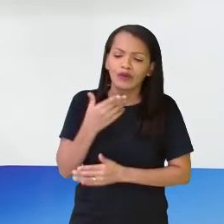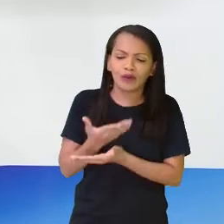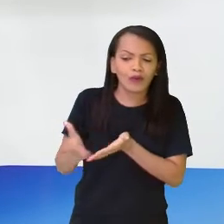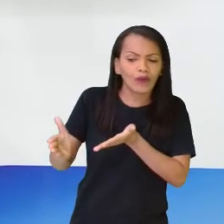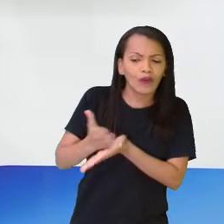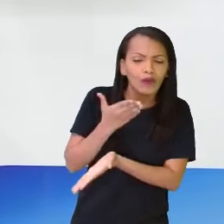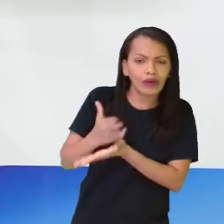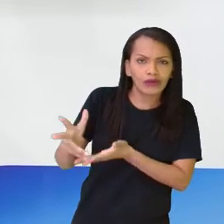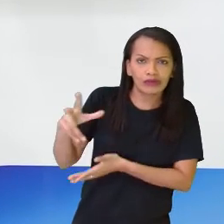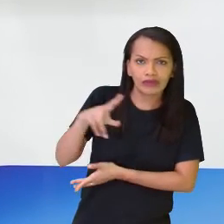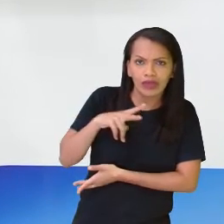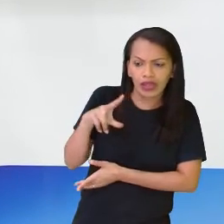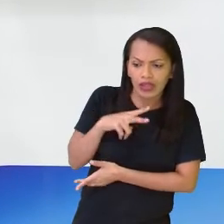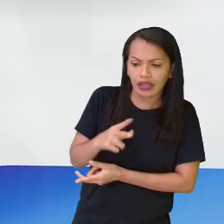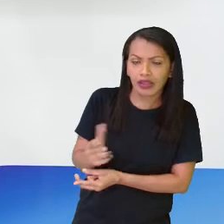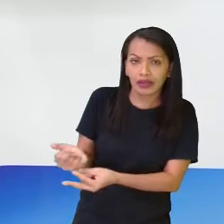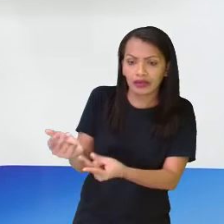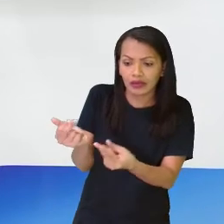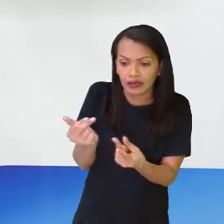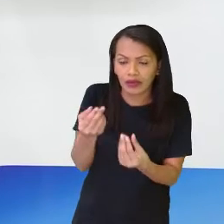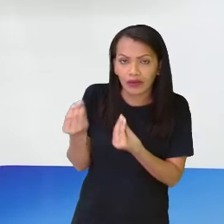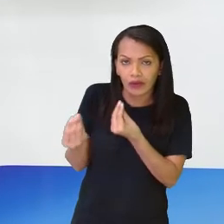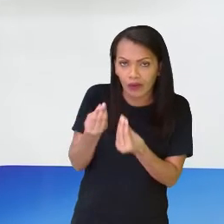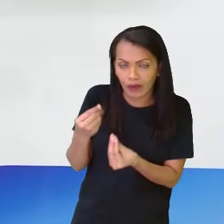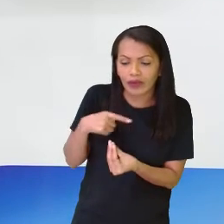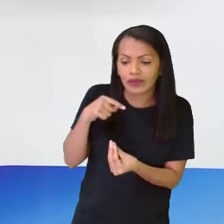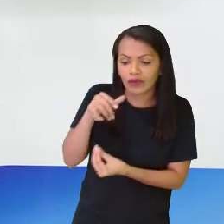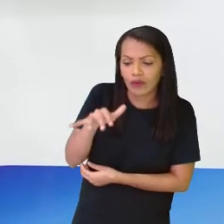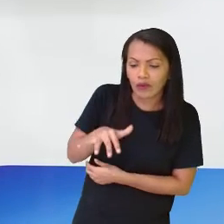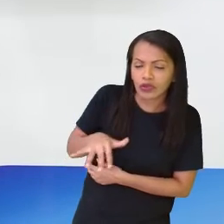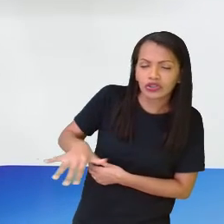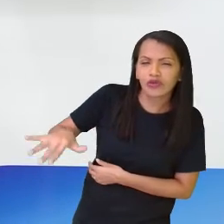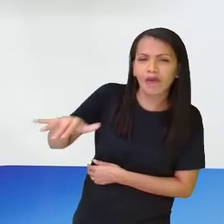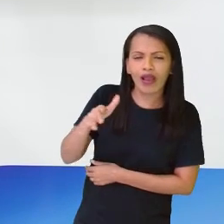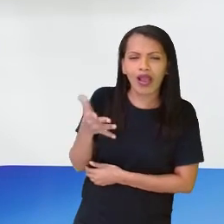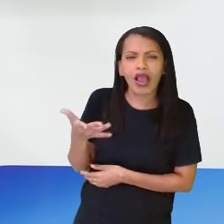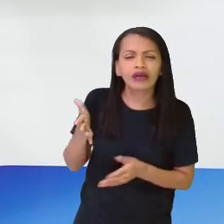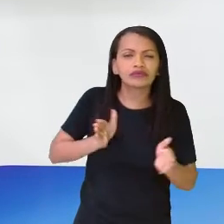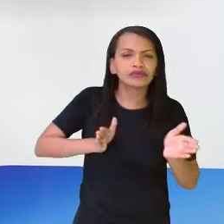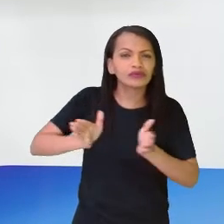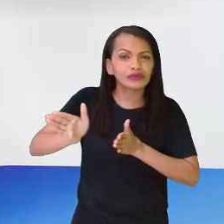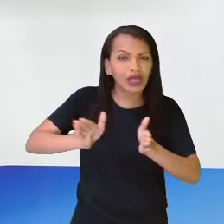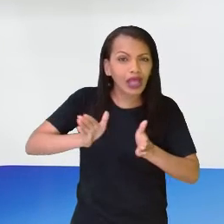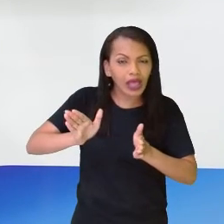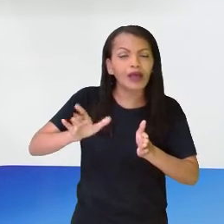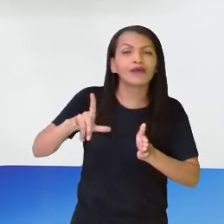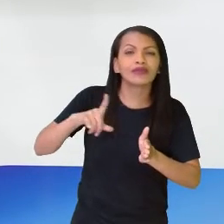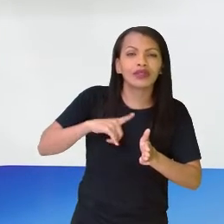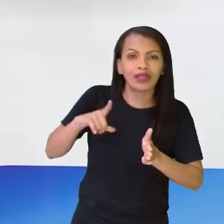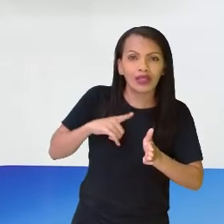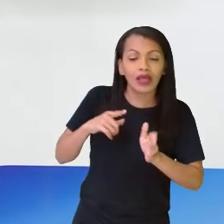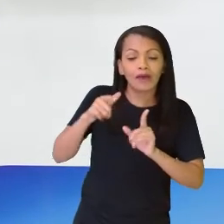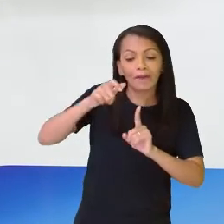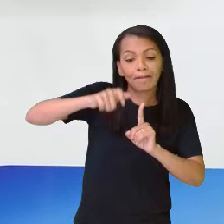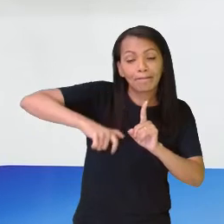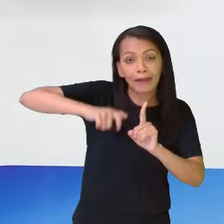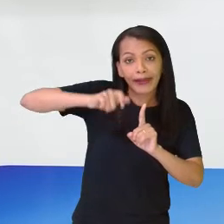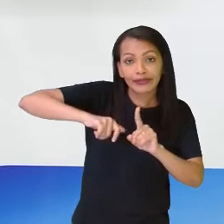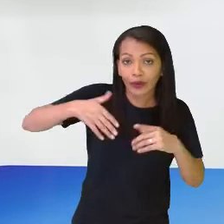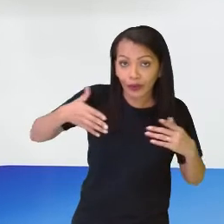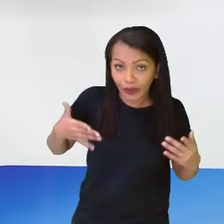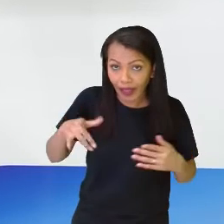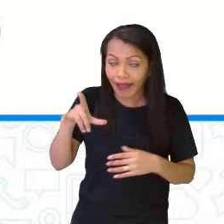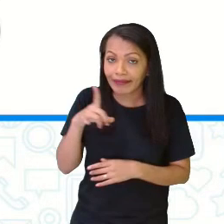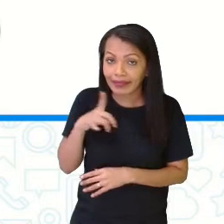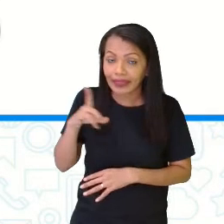que são iguais, né, algumas características iguais, como vai existir um espaço, vai existir um tempo, vão existir personagens,